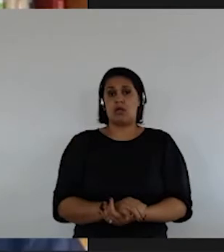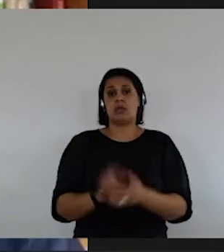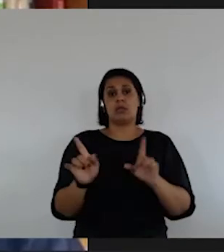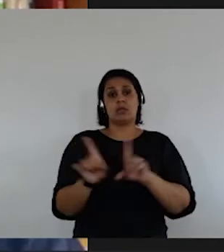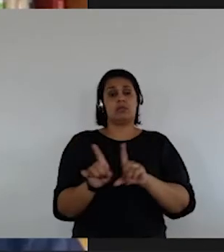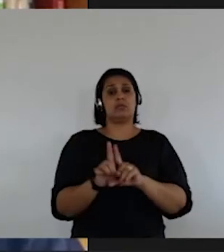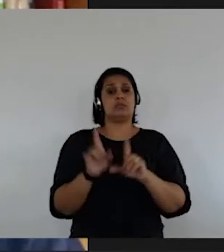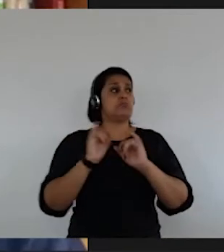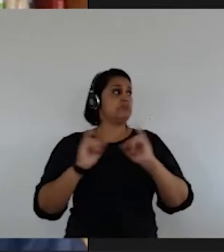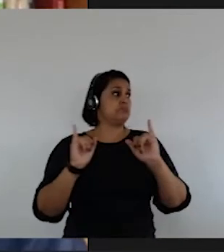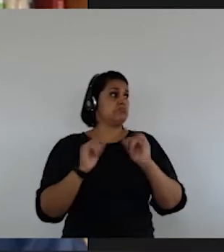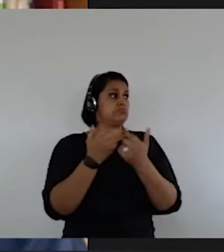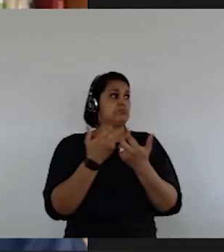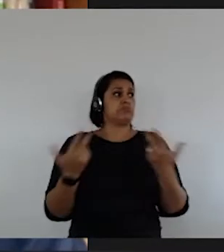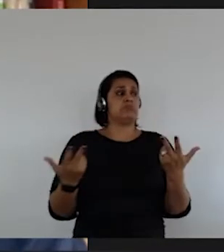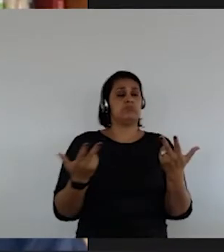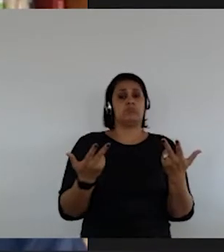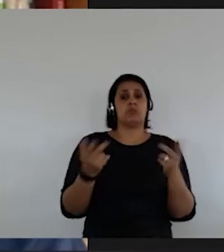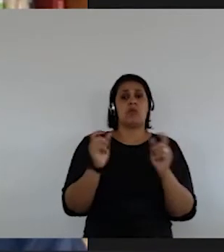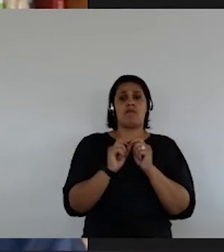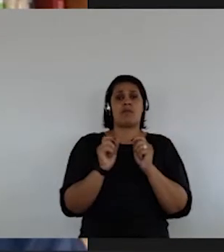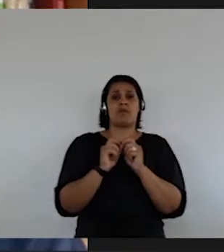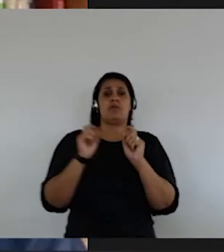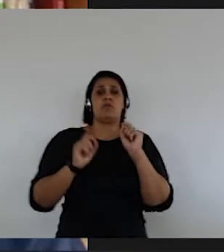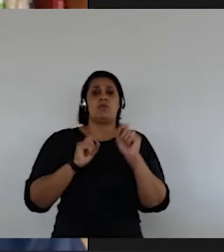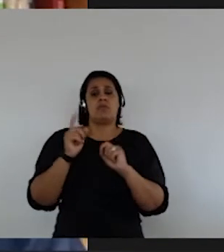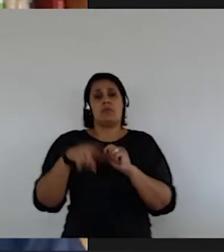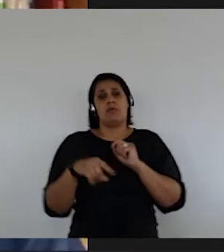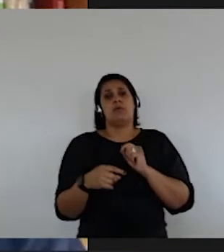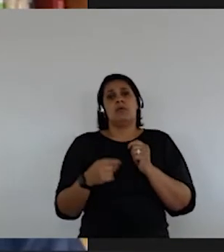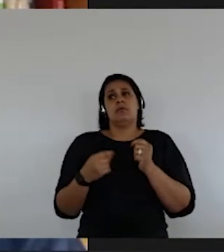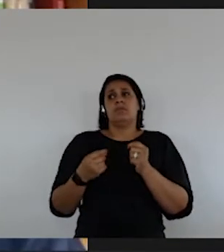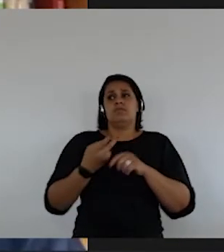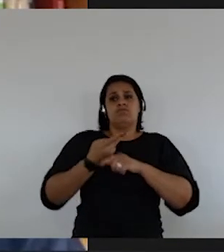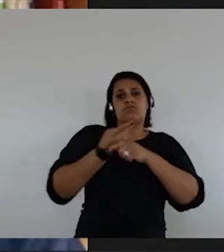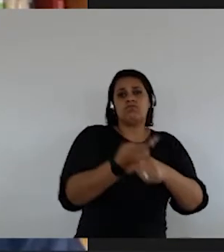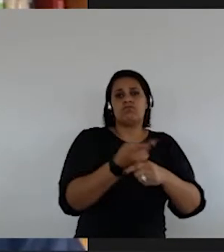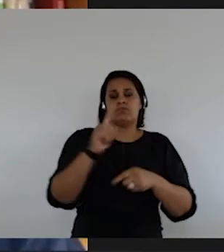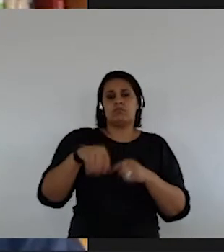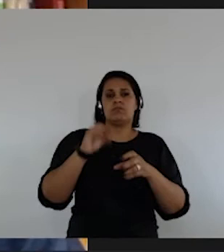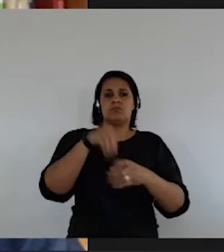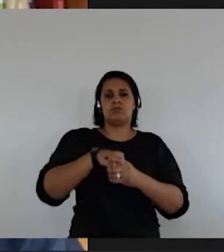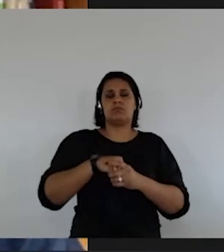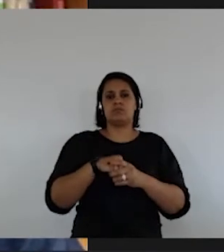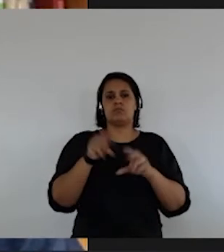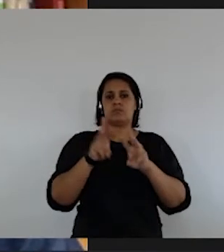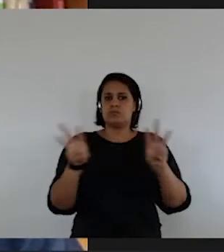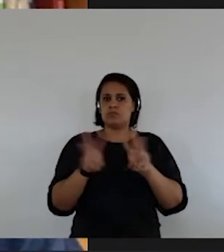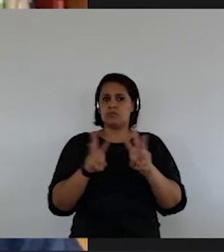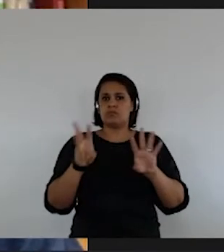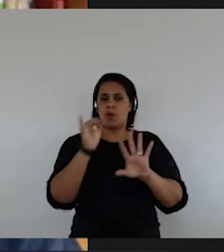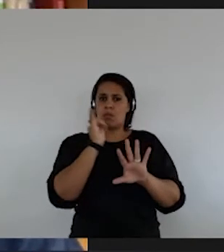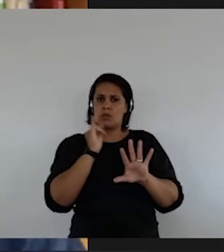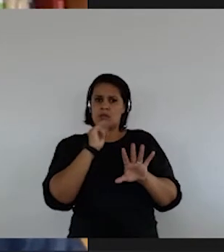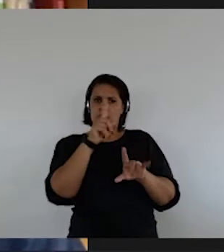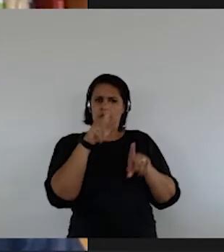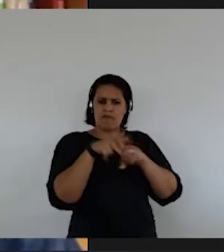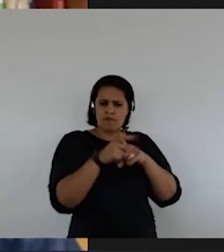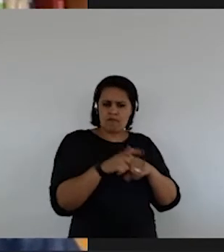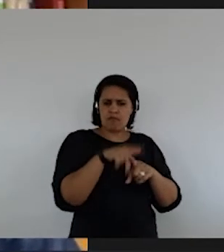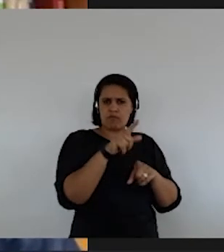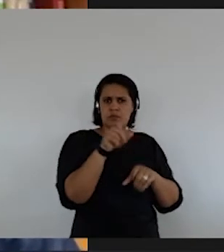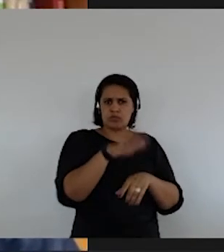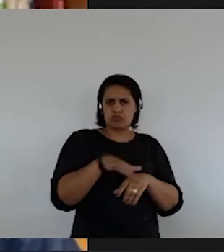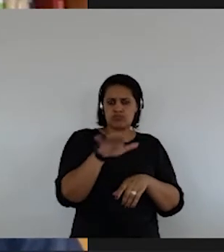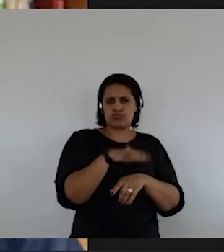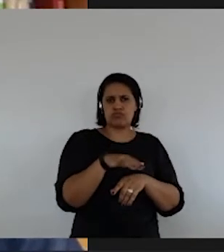de inspeções instauradas por meio eletrônico, como ocorreu no caso de correição parcial no Tribunal Regional Federal